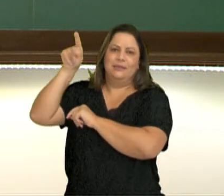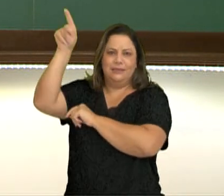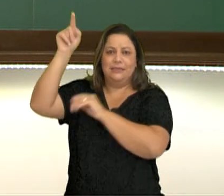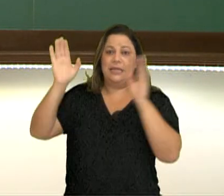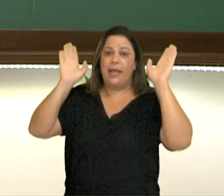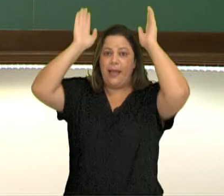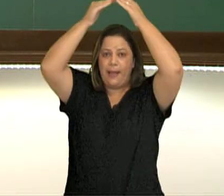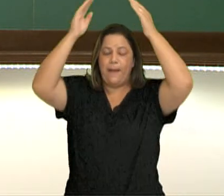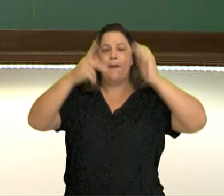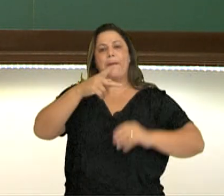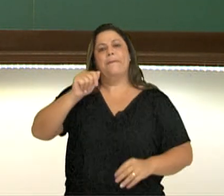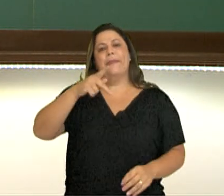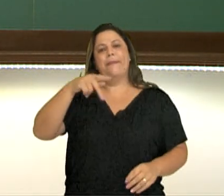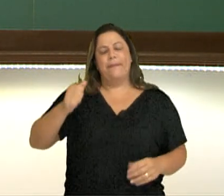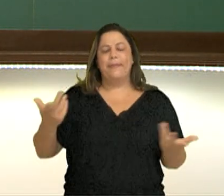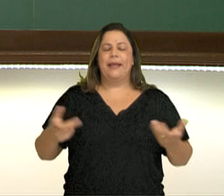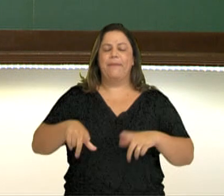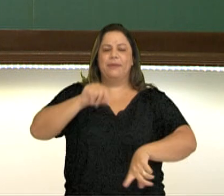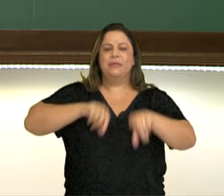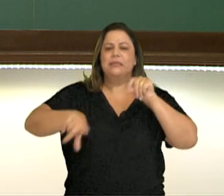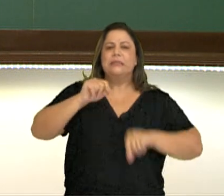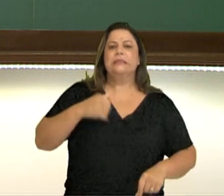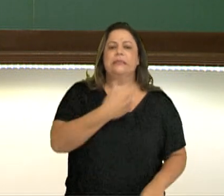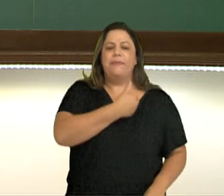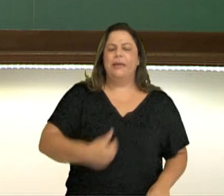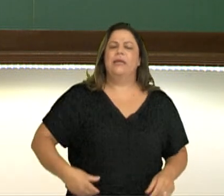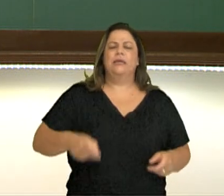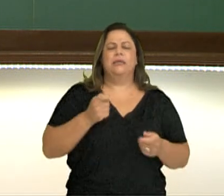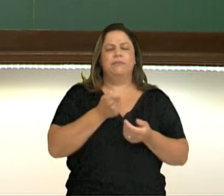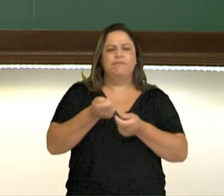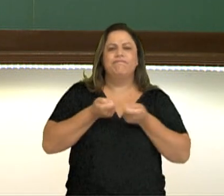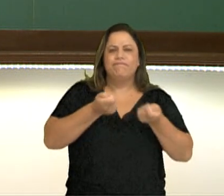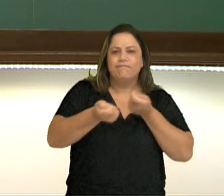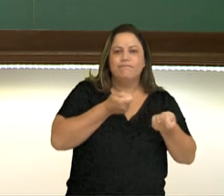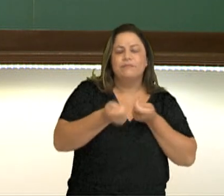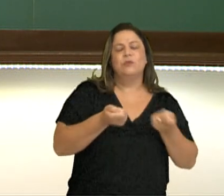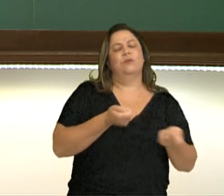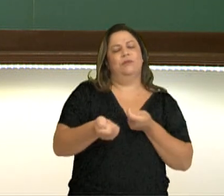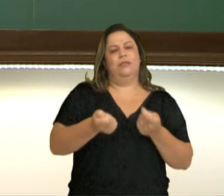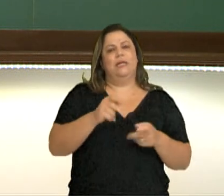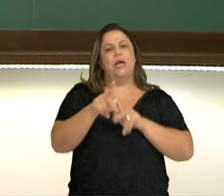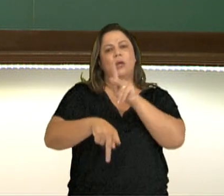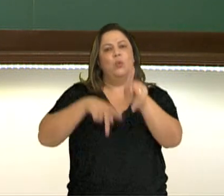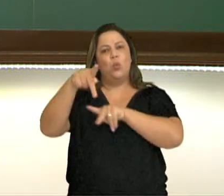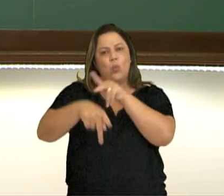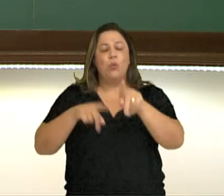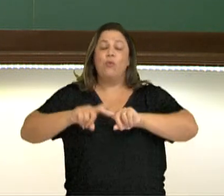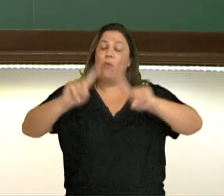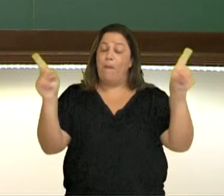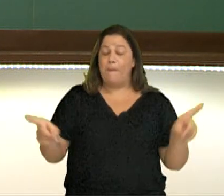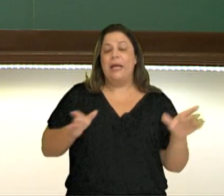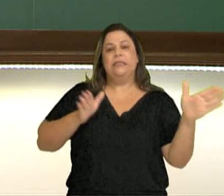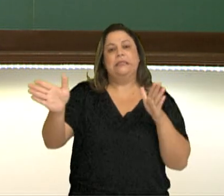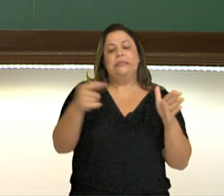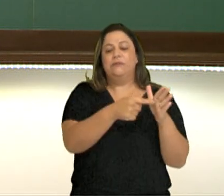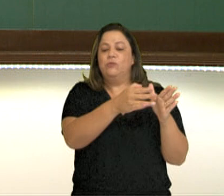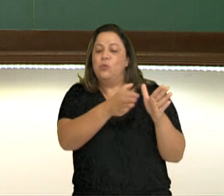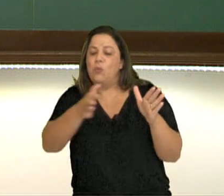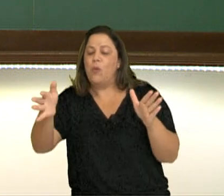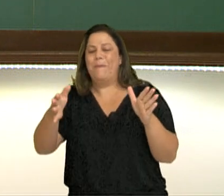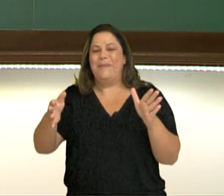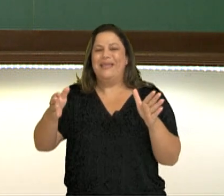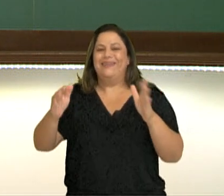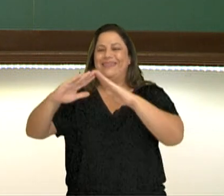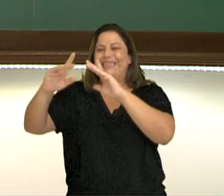decisões para governar o seu povo. Mas há um momento na história em que a Igreja começa a perder o poder e